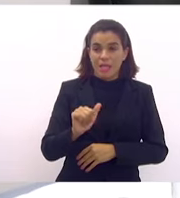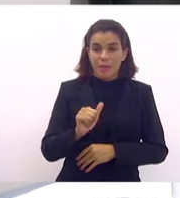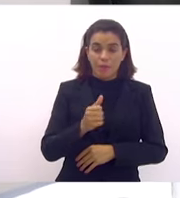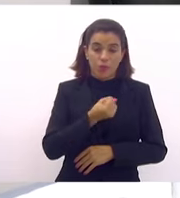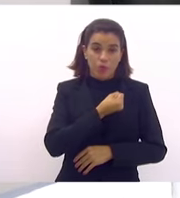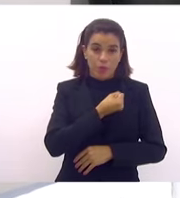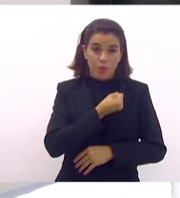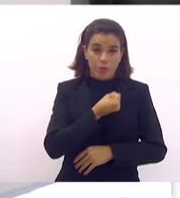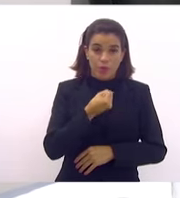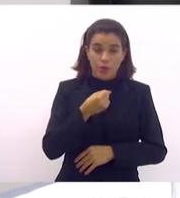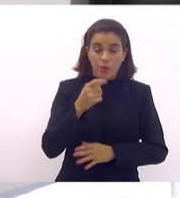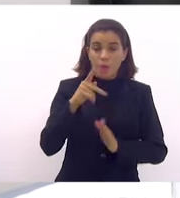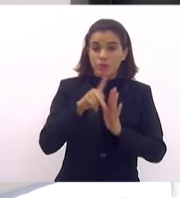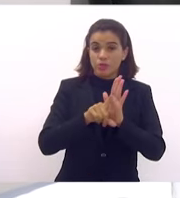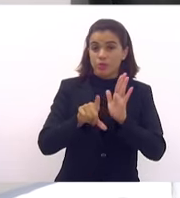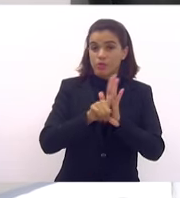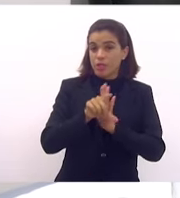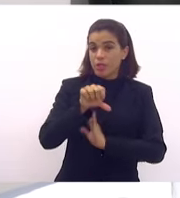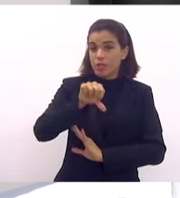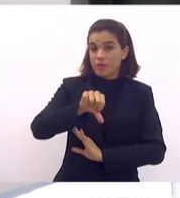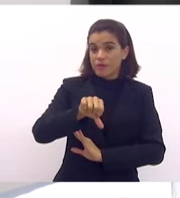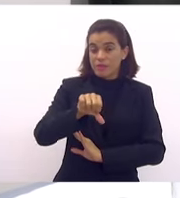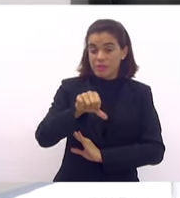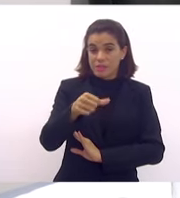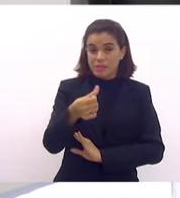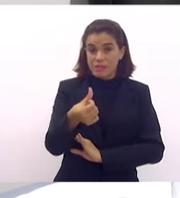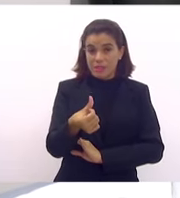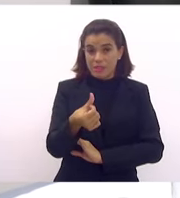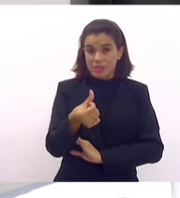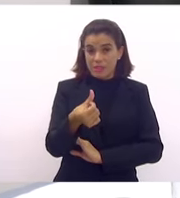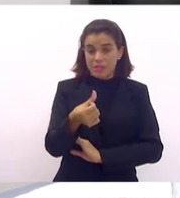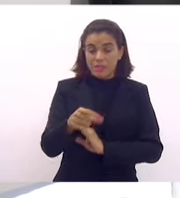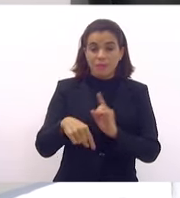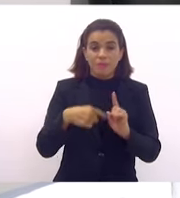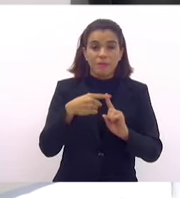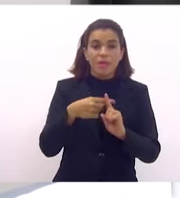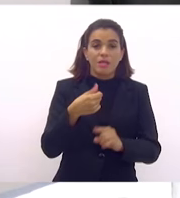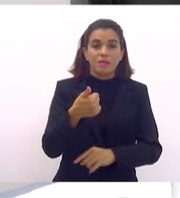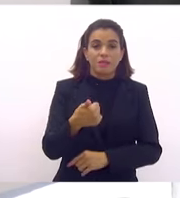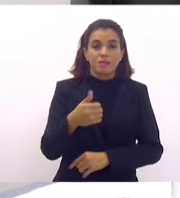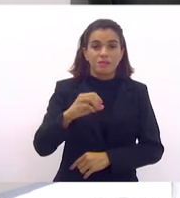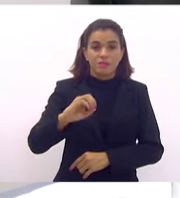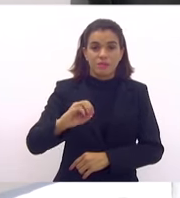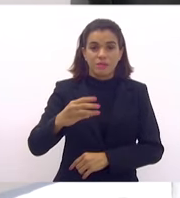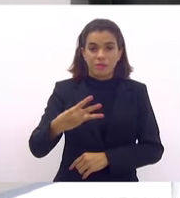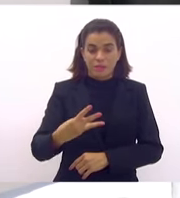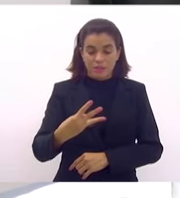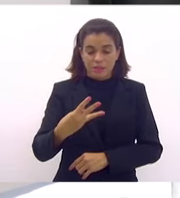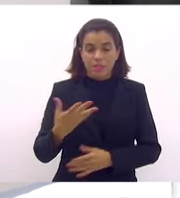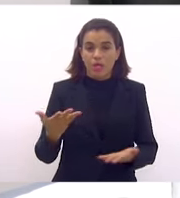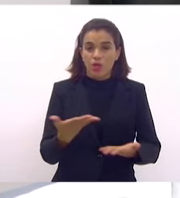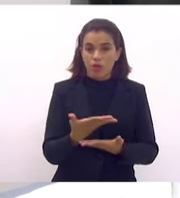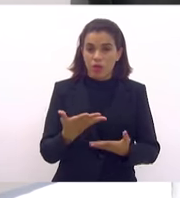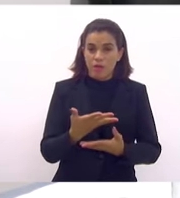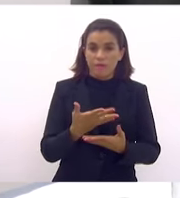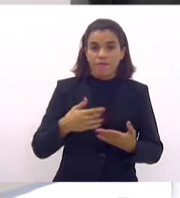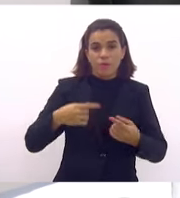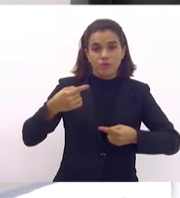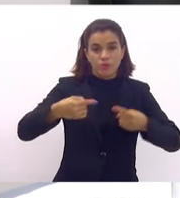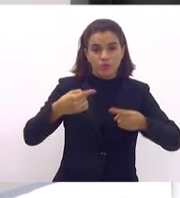96 da pauta e o 103. Passemos, então, ao 96 da